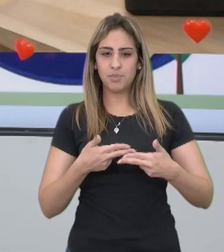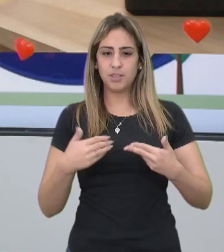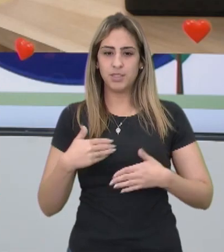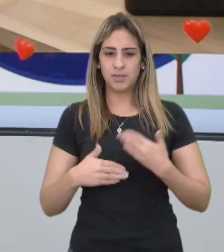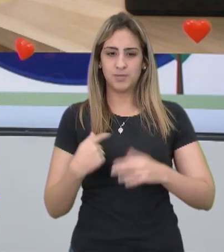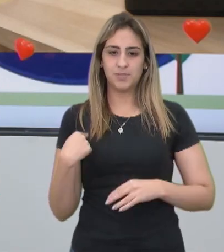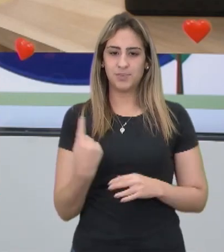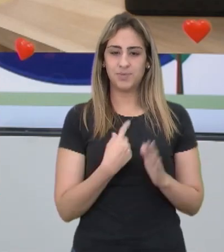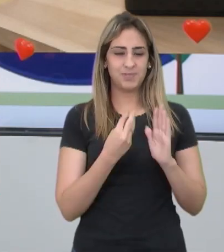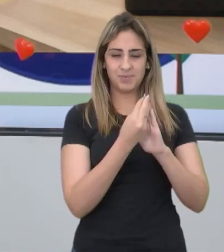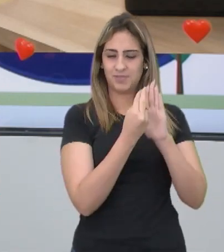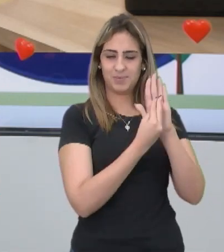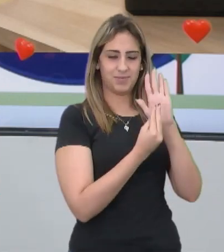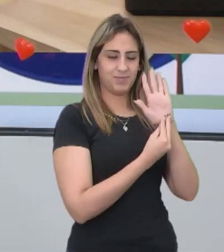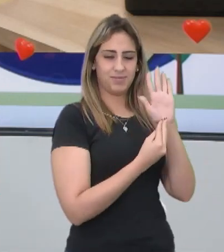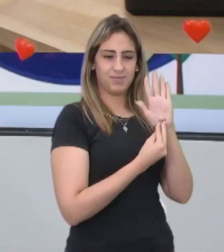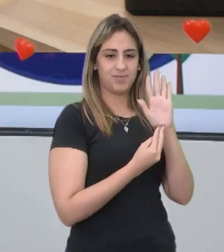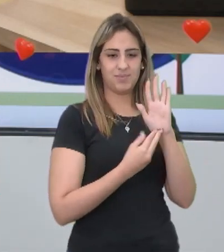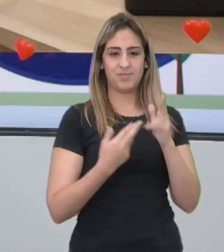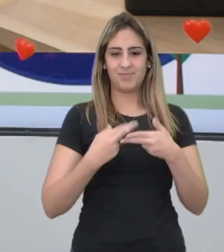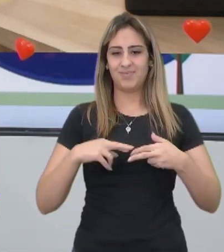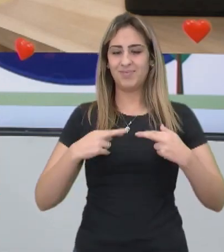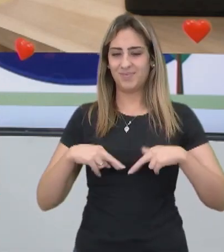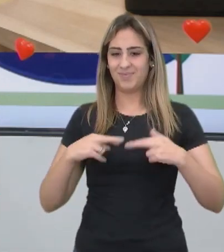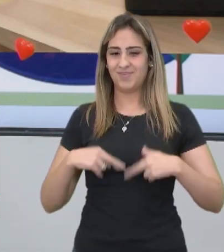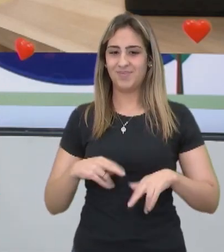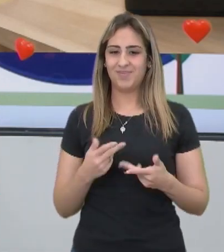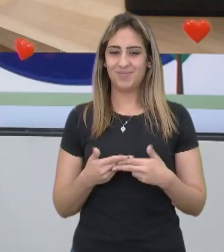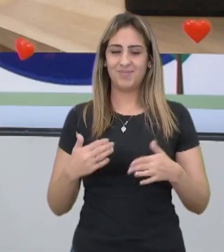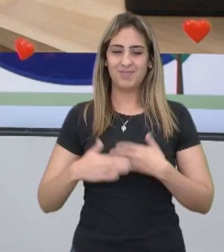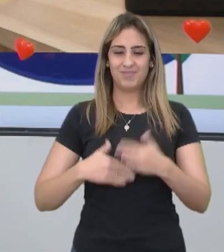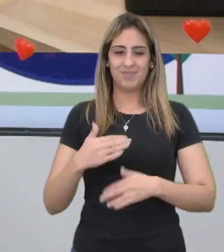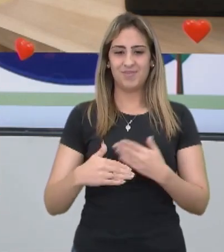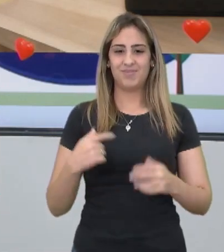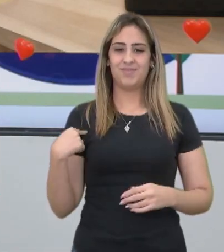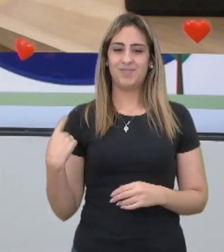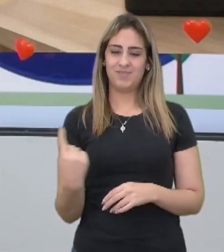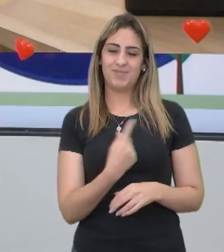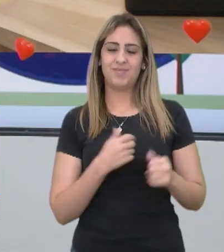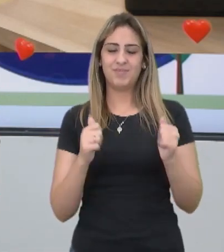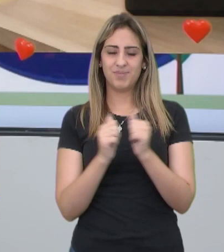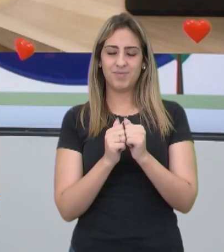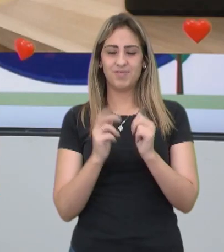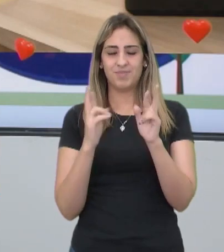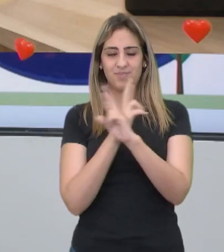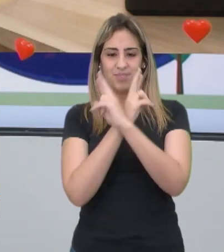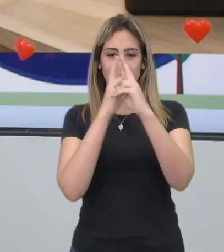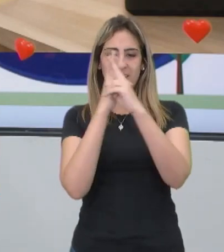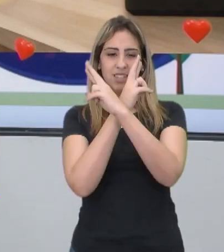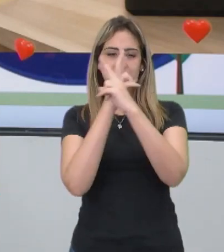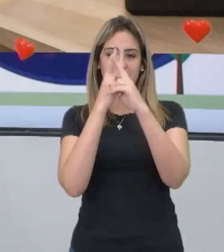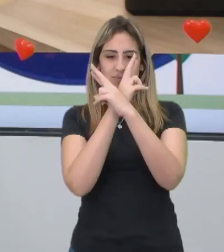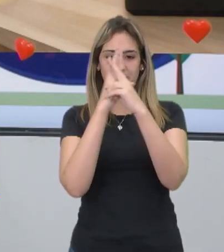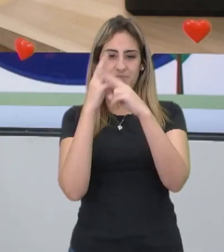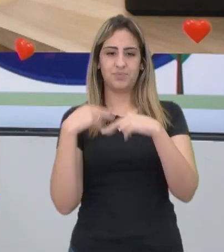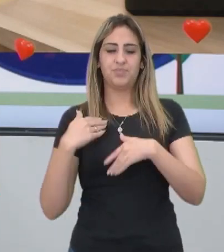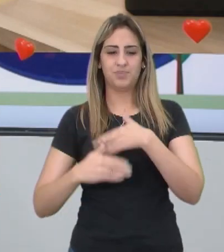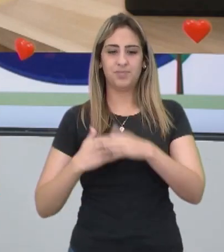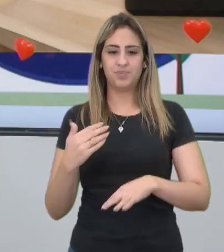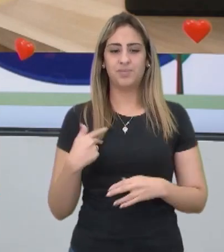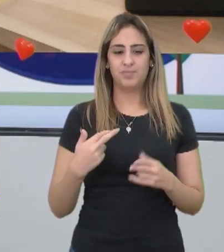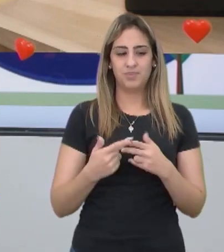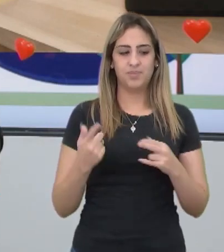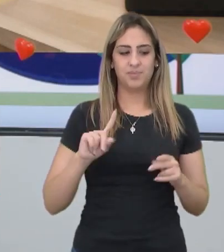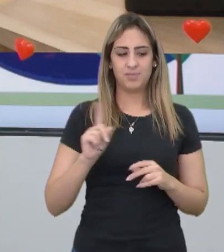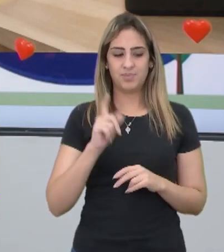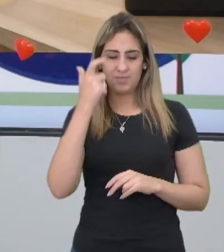eu sofri xingamentos, o chat lá bombou com pessoas falando coisas relacionadas à questão da minha pele. E